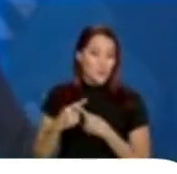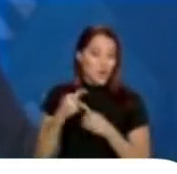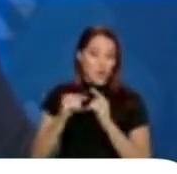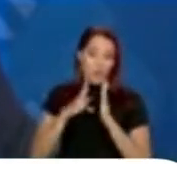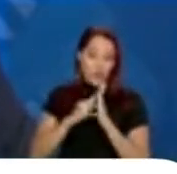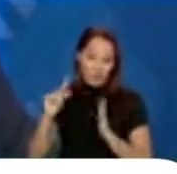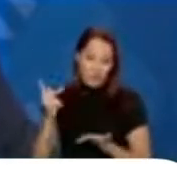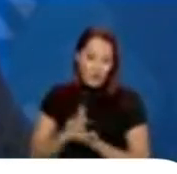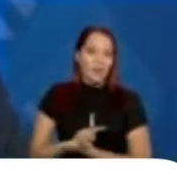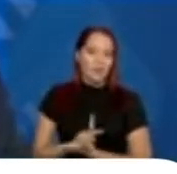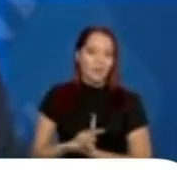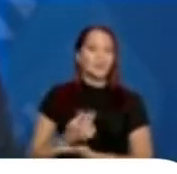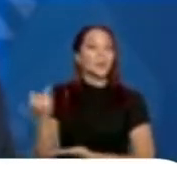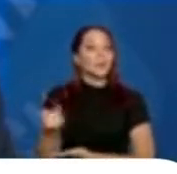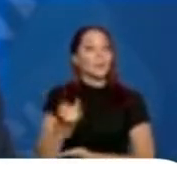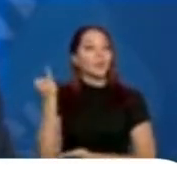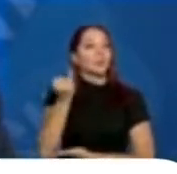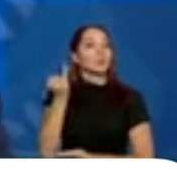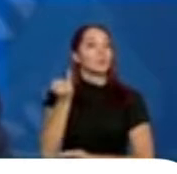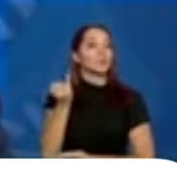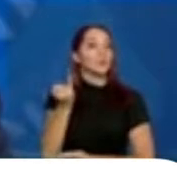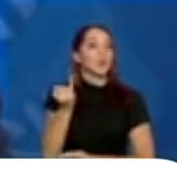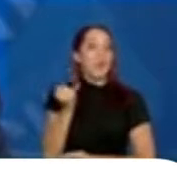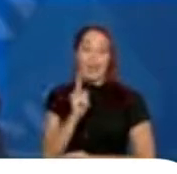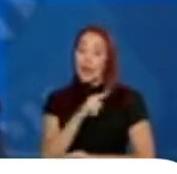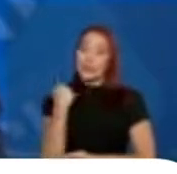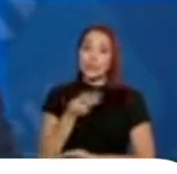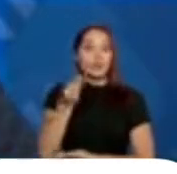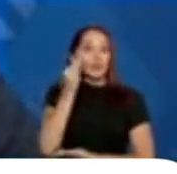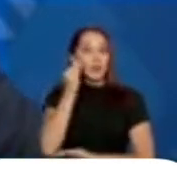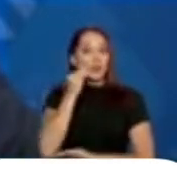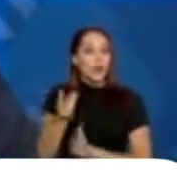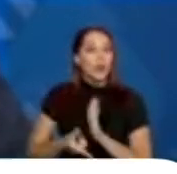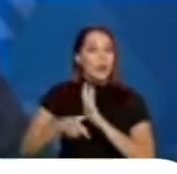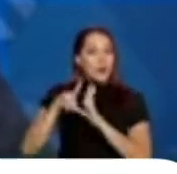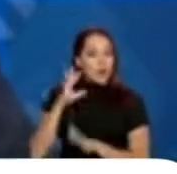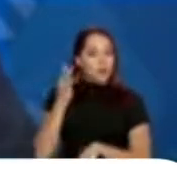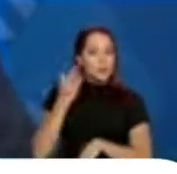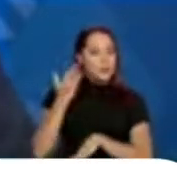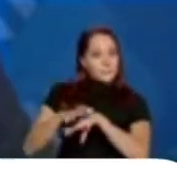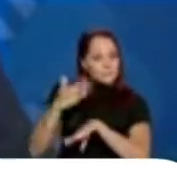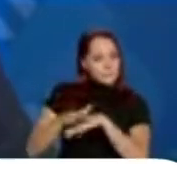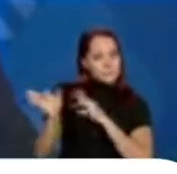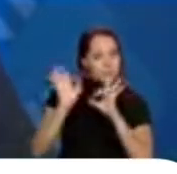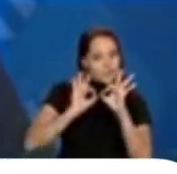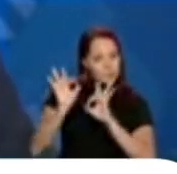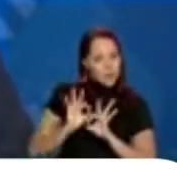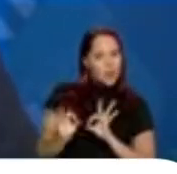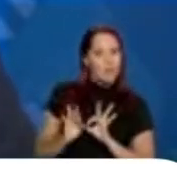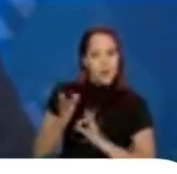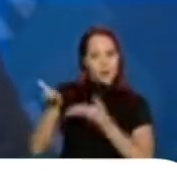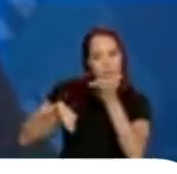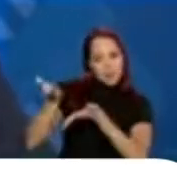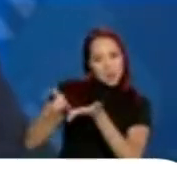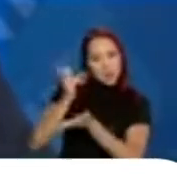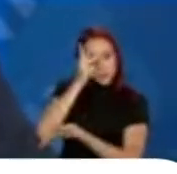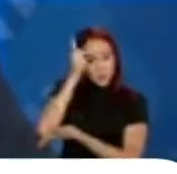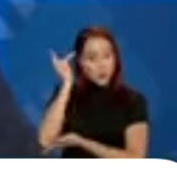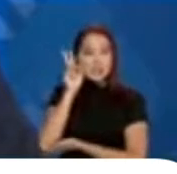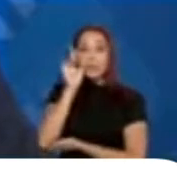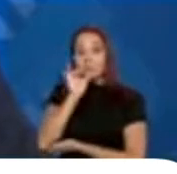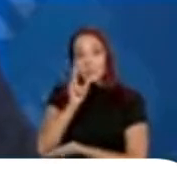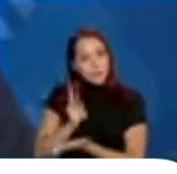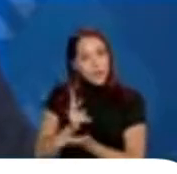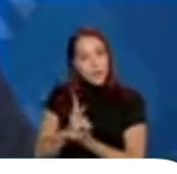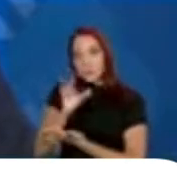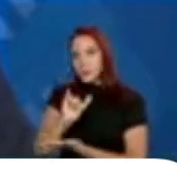O que é fundamental é a gente tentar se preparar para retratar das pessoas, mesmo que exista alguma margem de